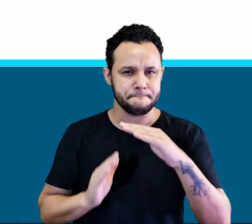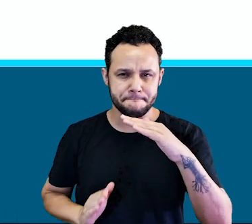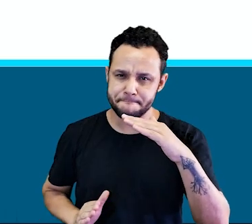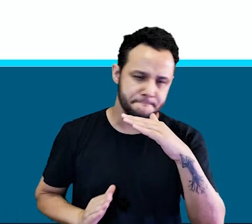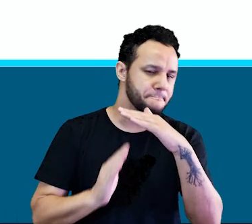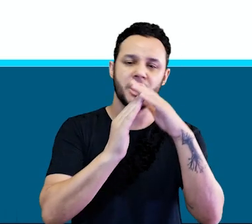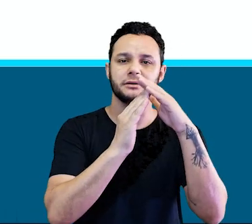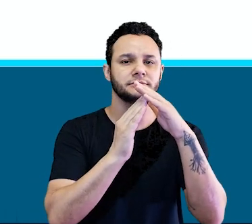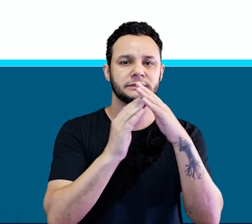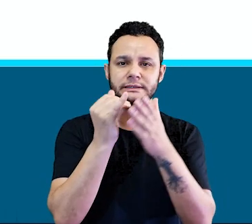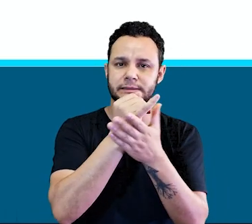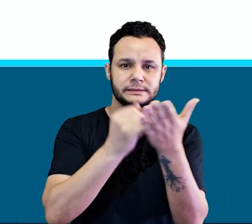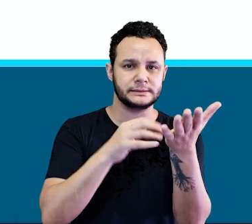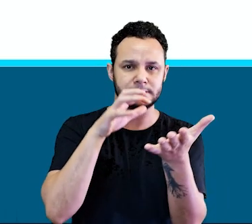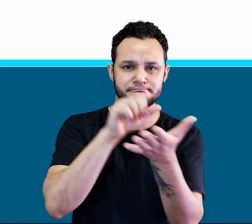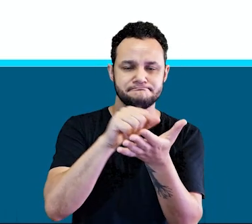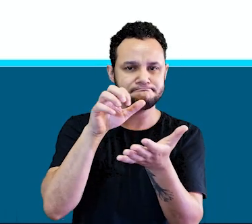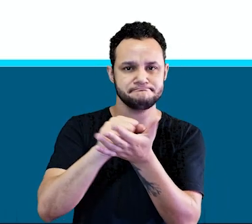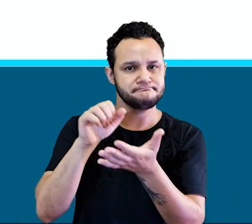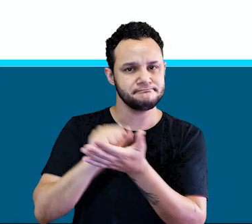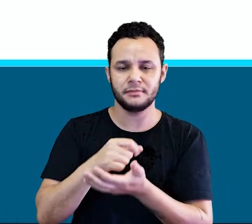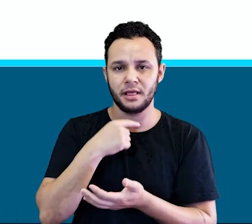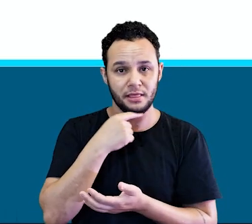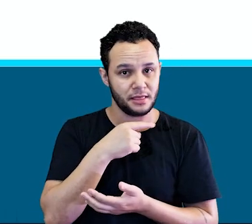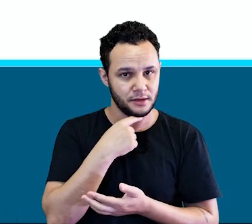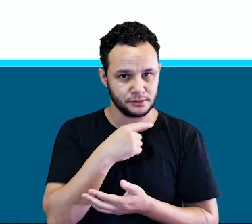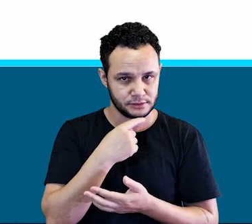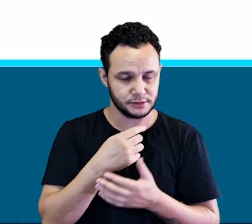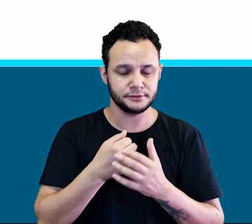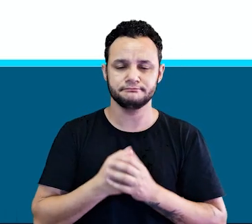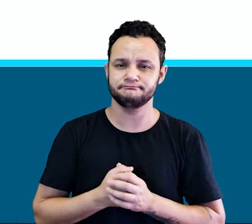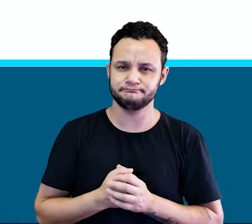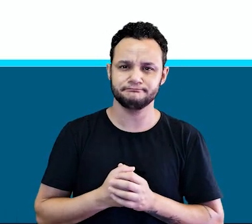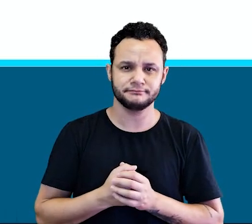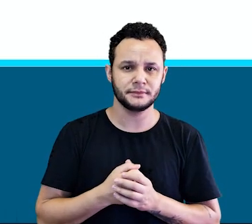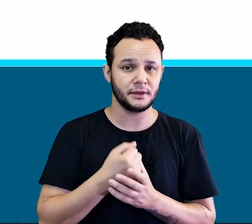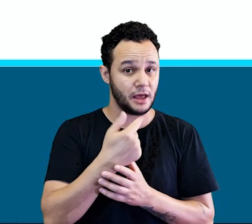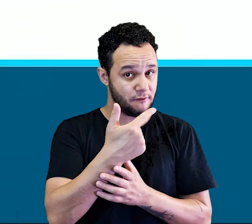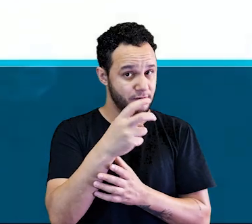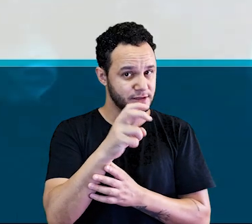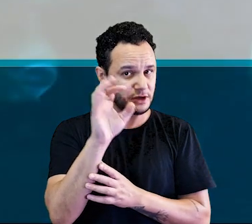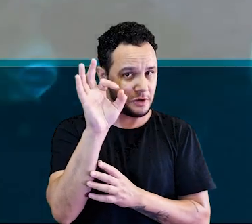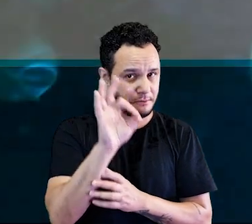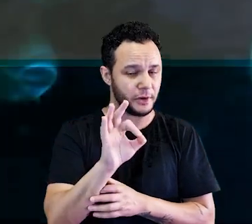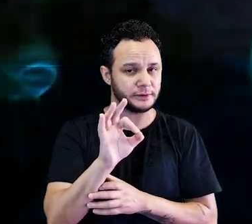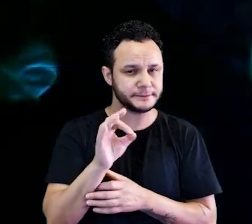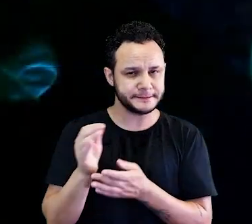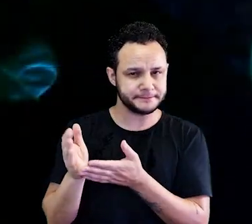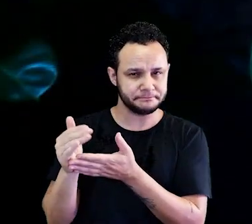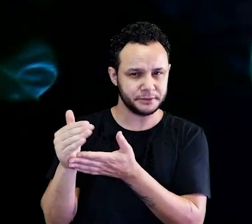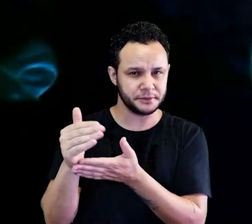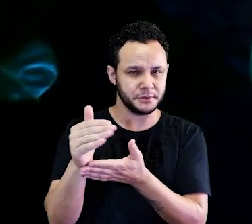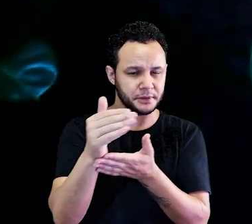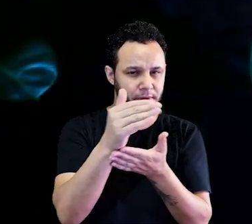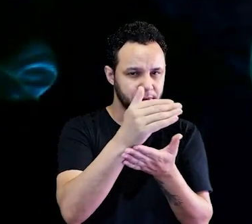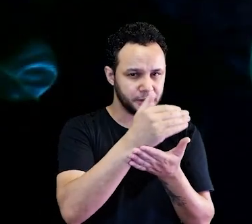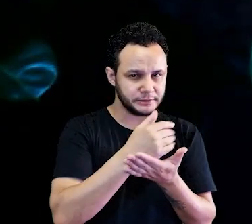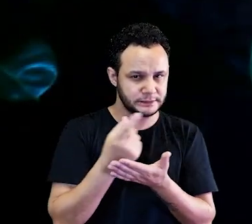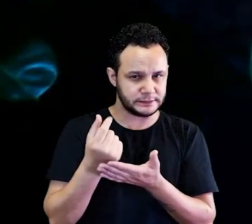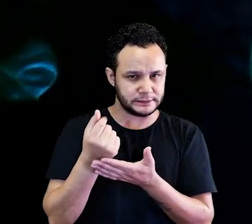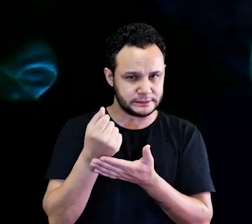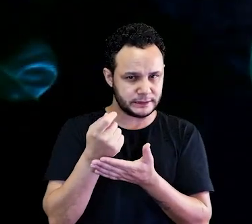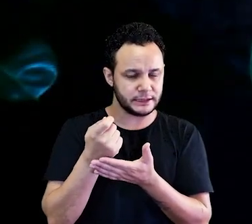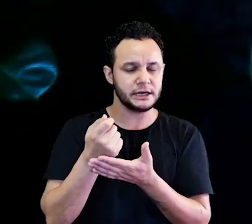né? Então, a gente tem aquele percentual, que é o mínimo de 25%, né, daquela arrecadação de impostos, né, que vai lá